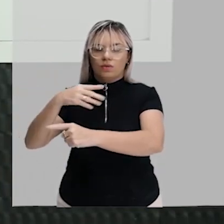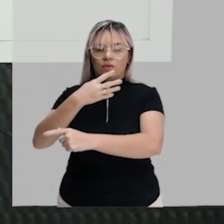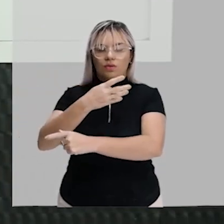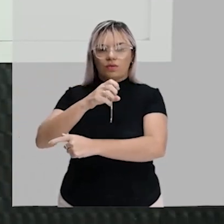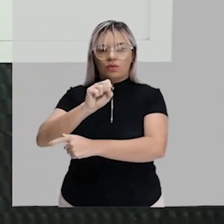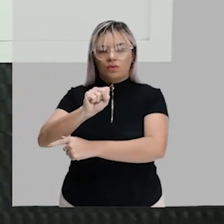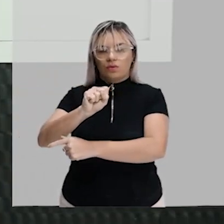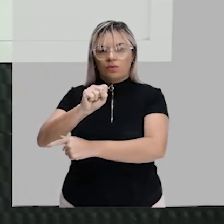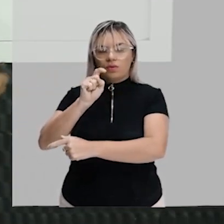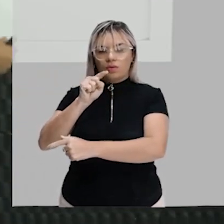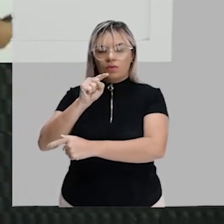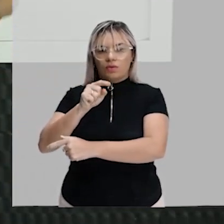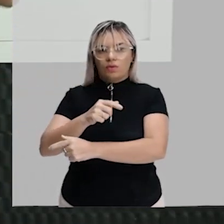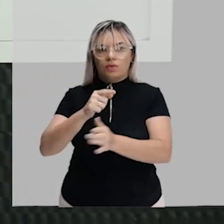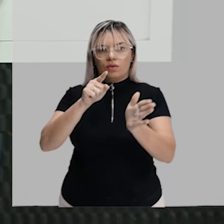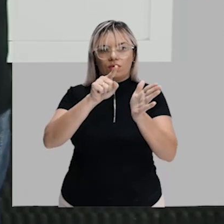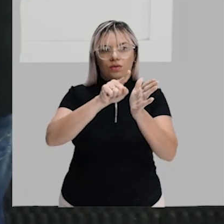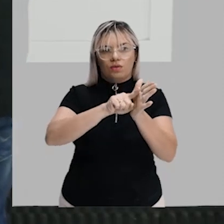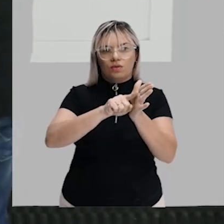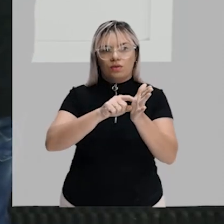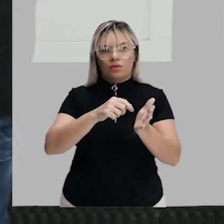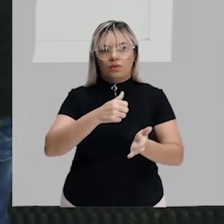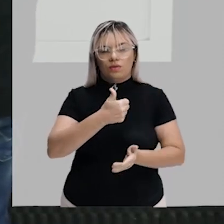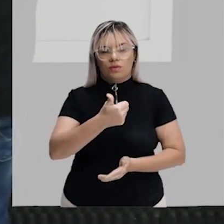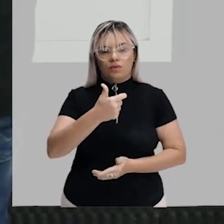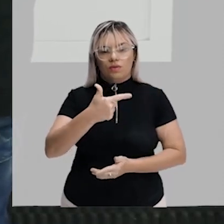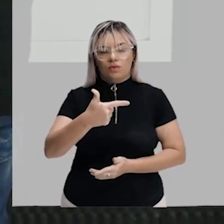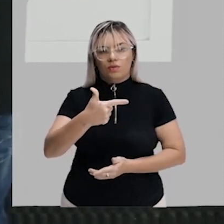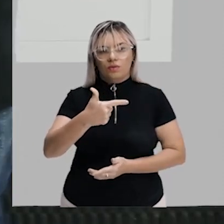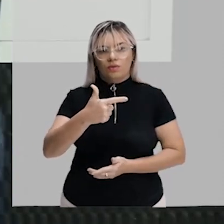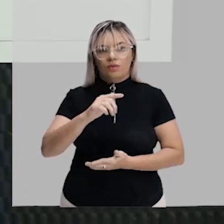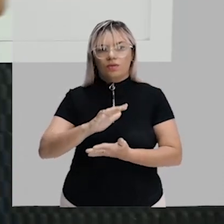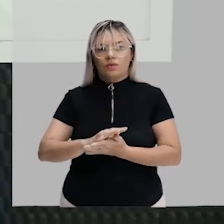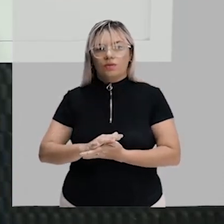48. 48 para 60 fica 12.